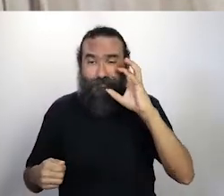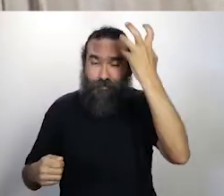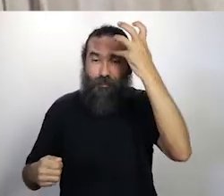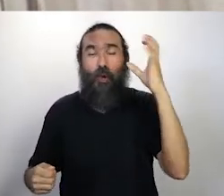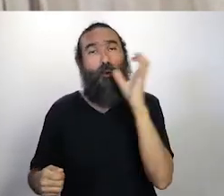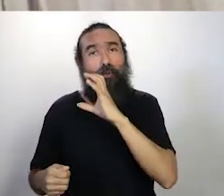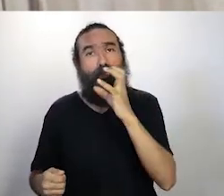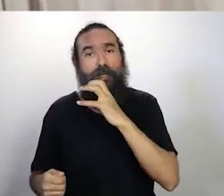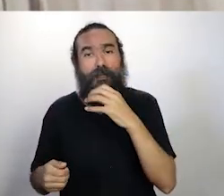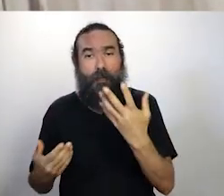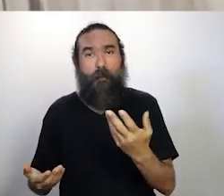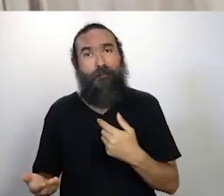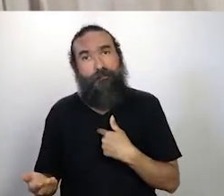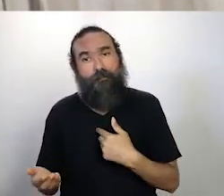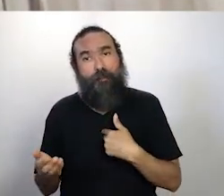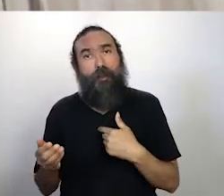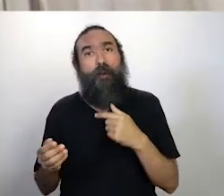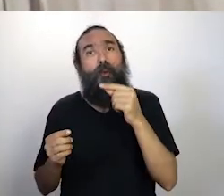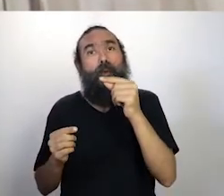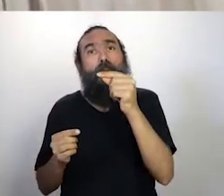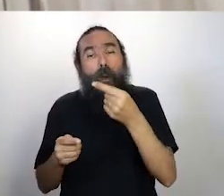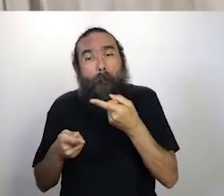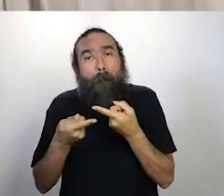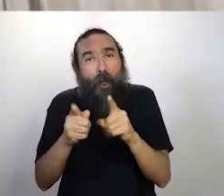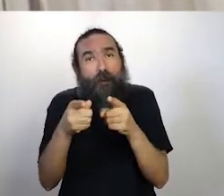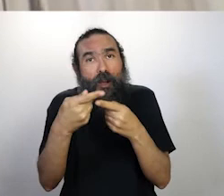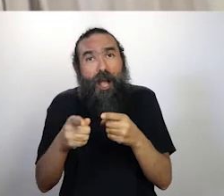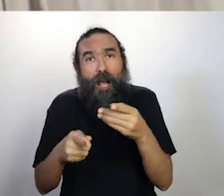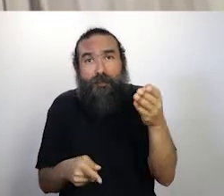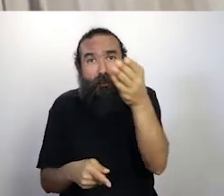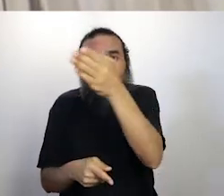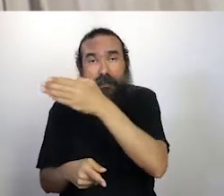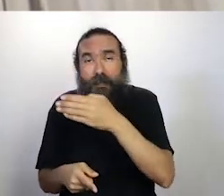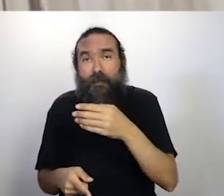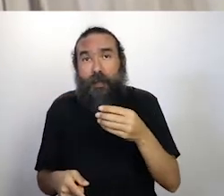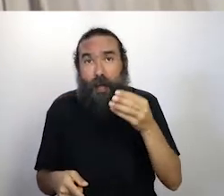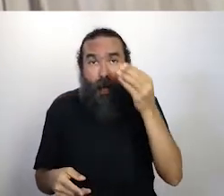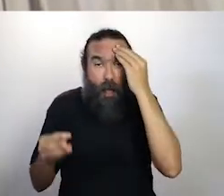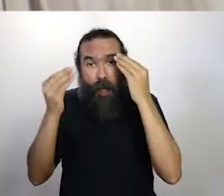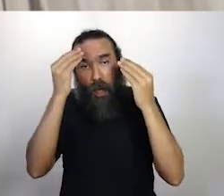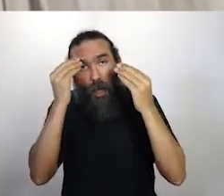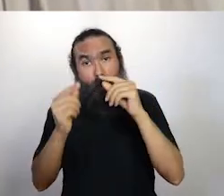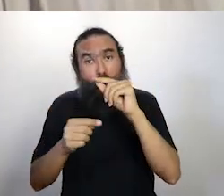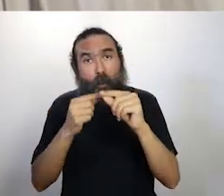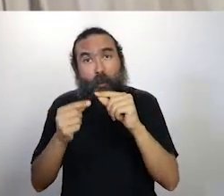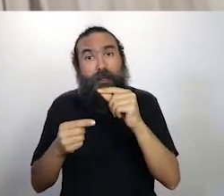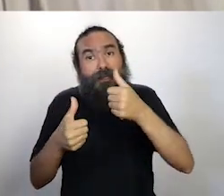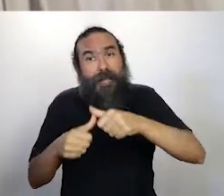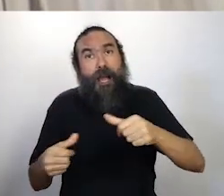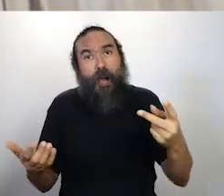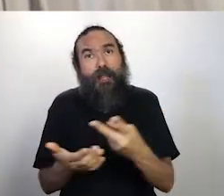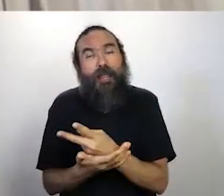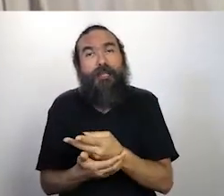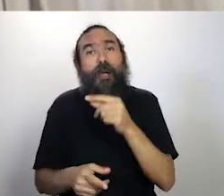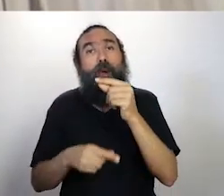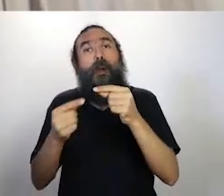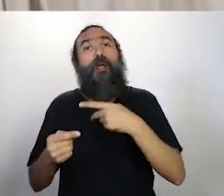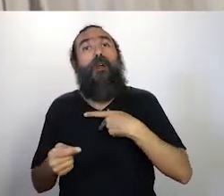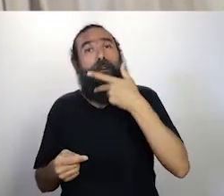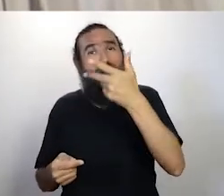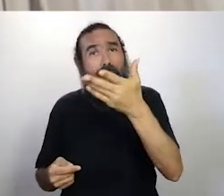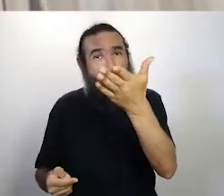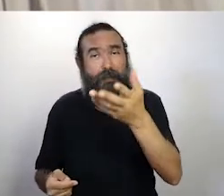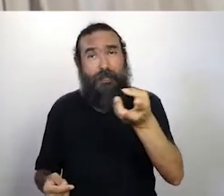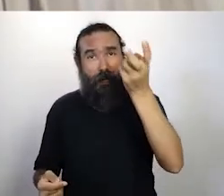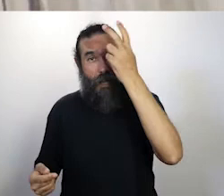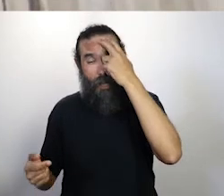dessas provocações. Eu acho que quando a gente fala de povos e comunidades tradicionais, quando a gente fala das tradições brasileiras,